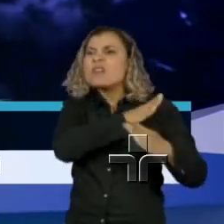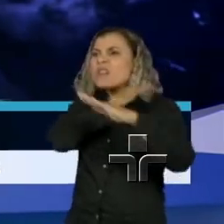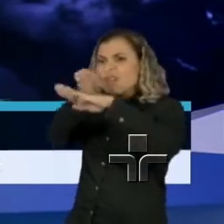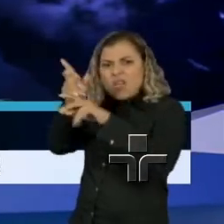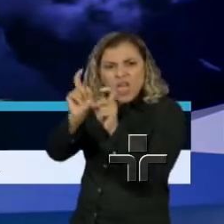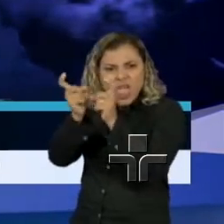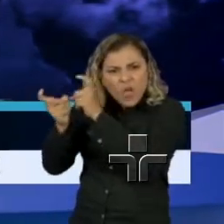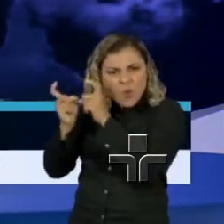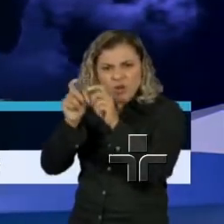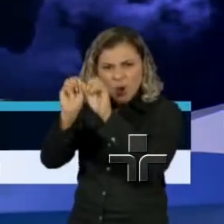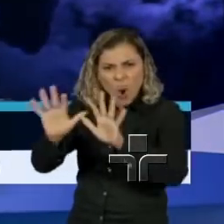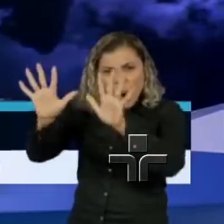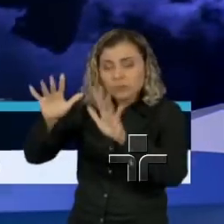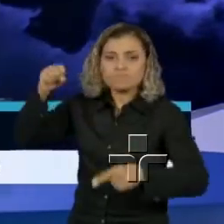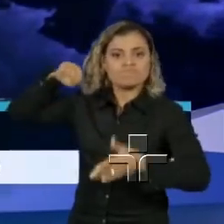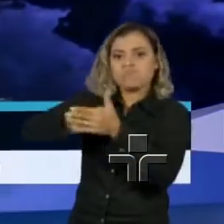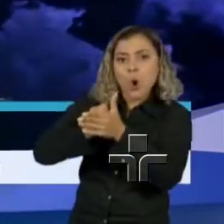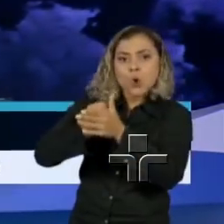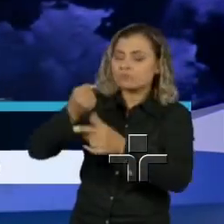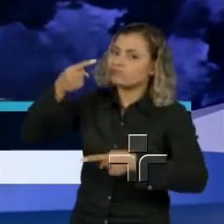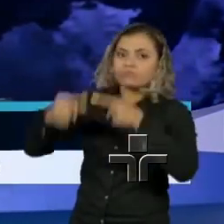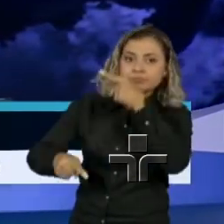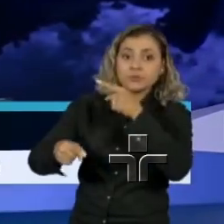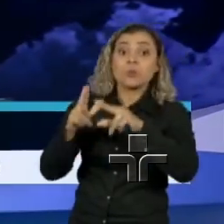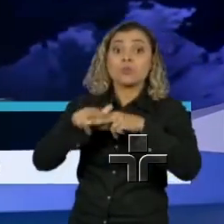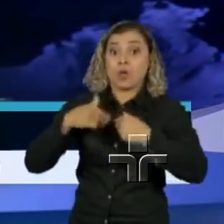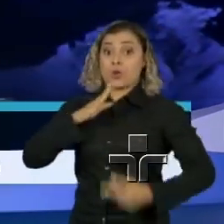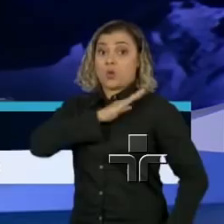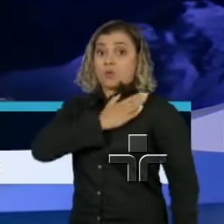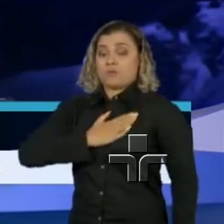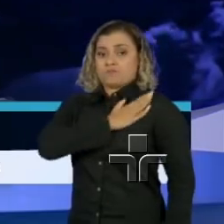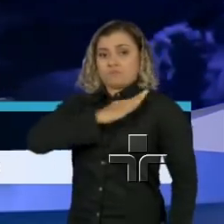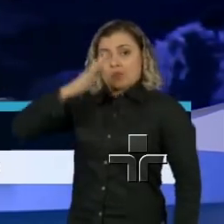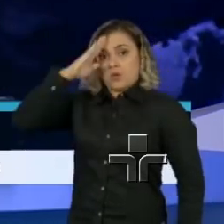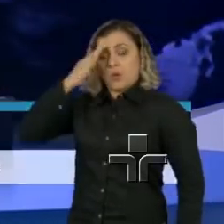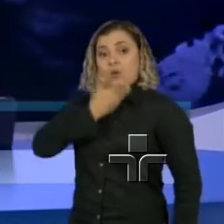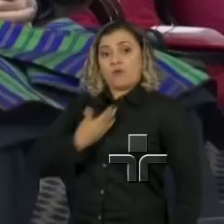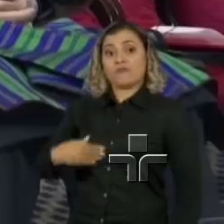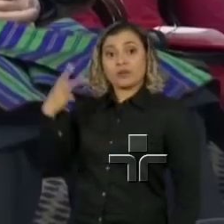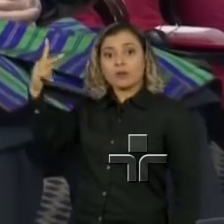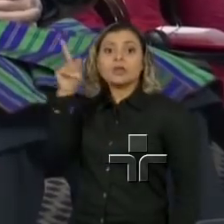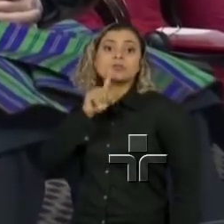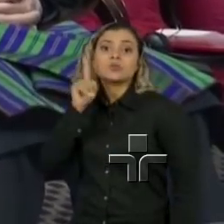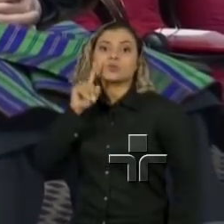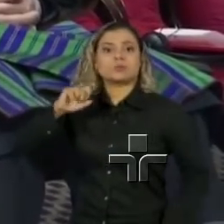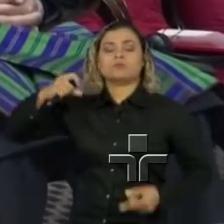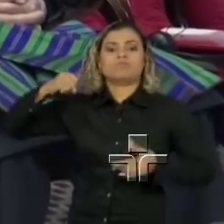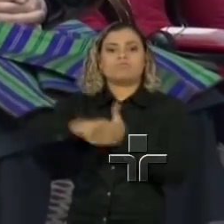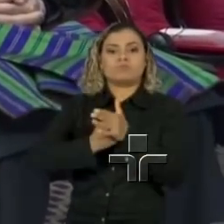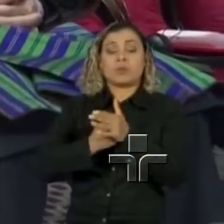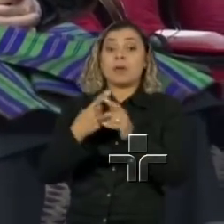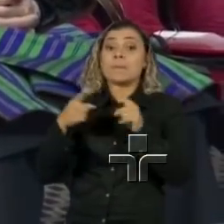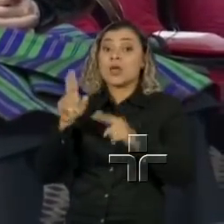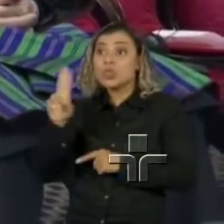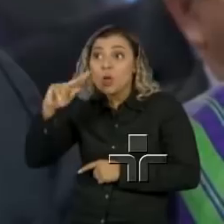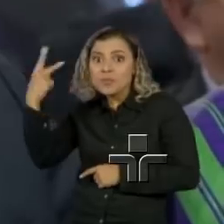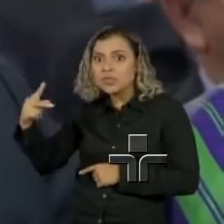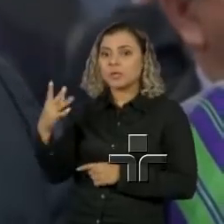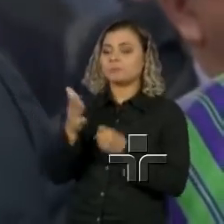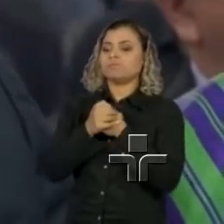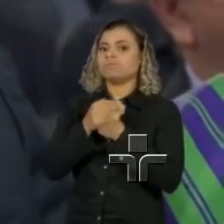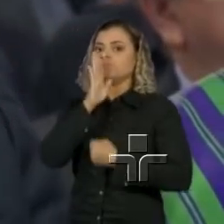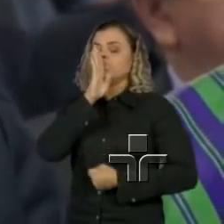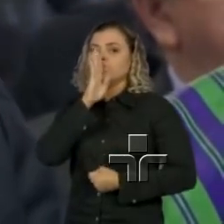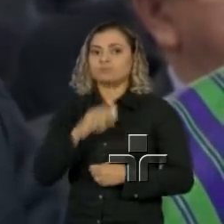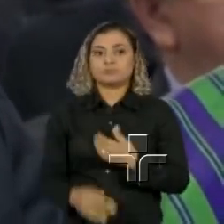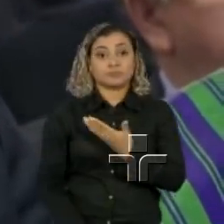Segundo a agência Reuters, a informação é de um oficial do governo americano que pediu anonimato. Javad Zarif pediu visto antes do